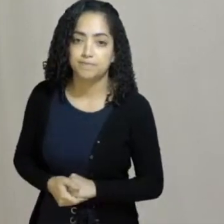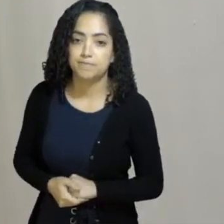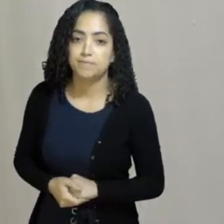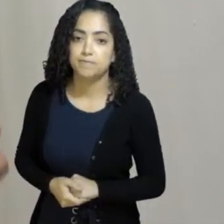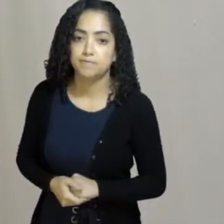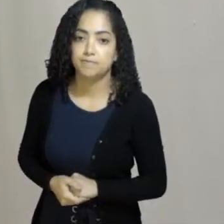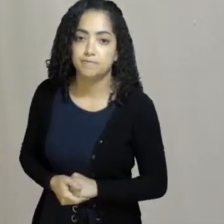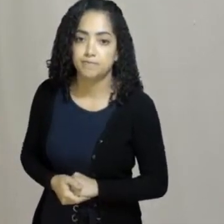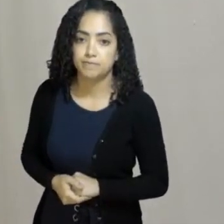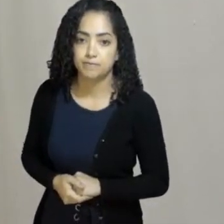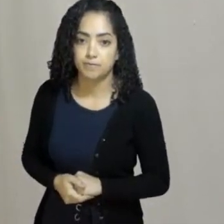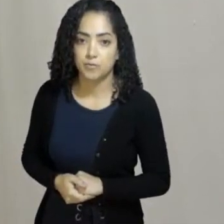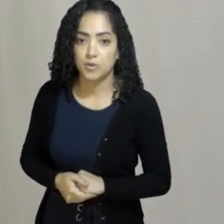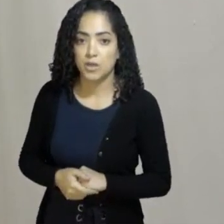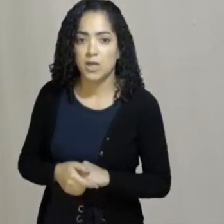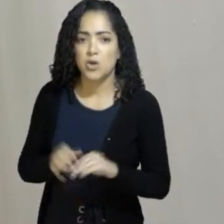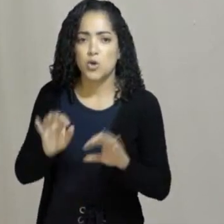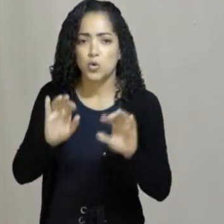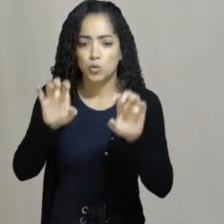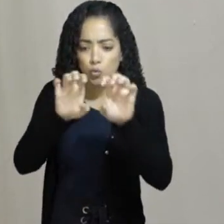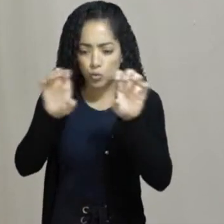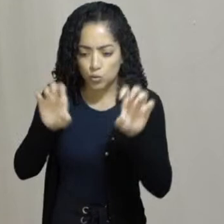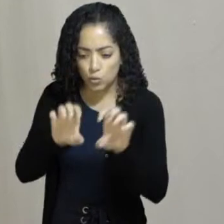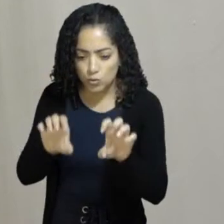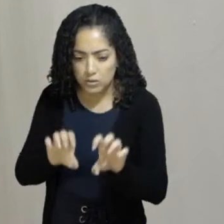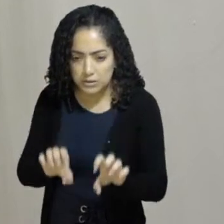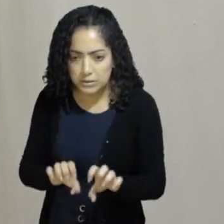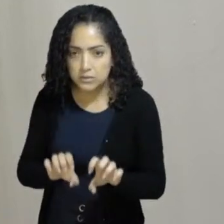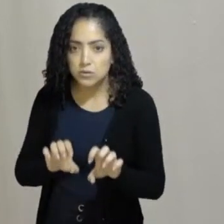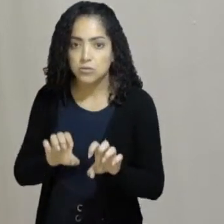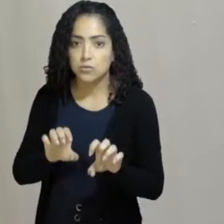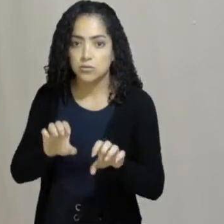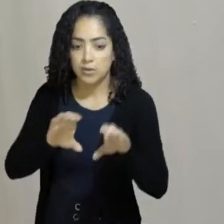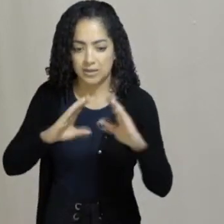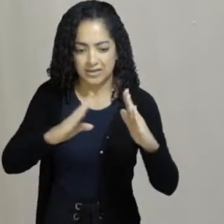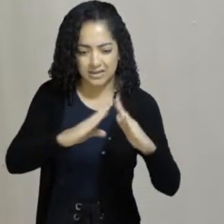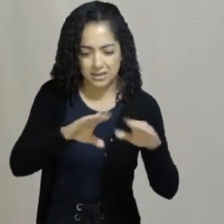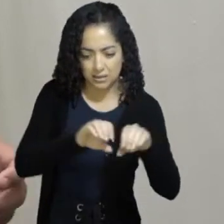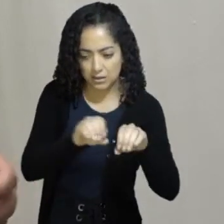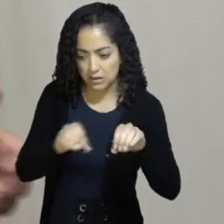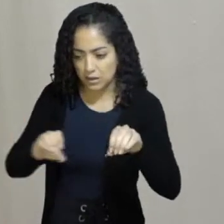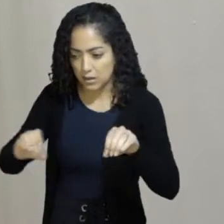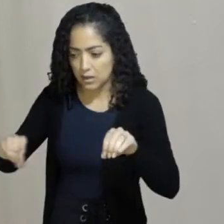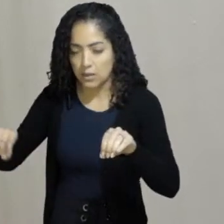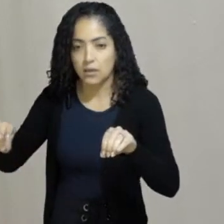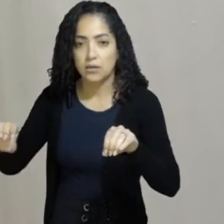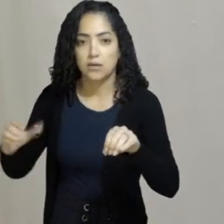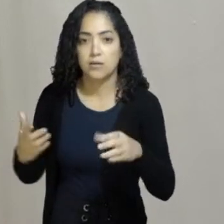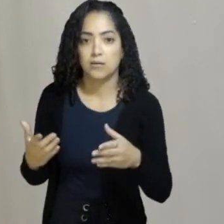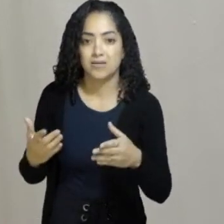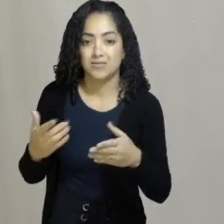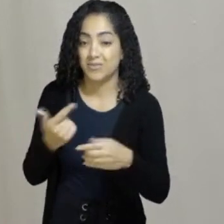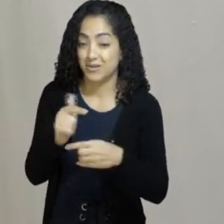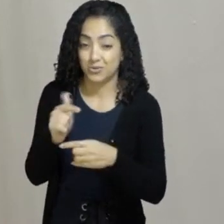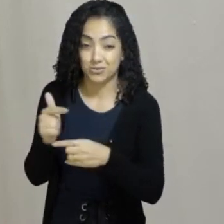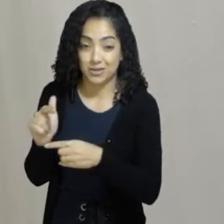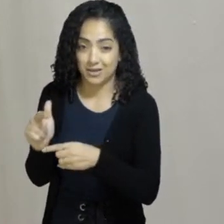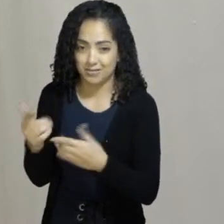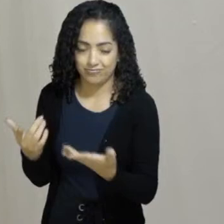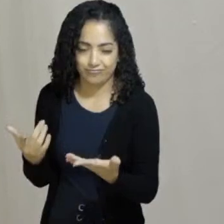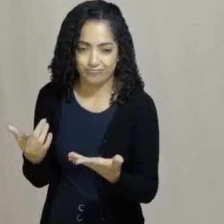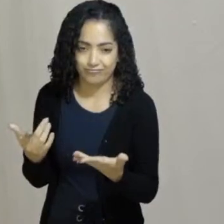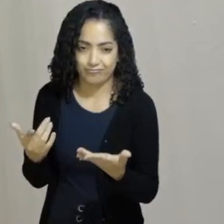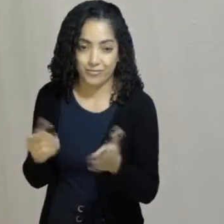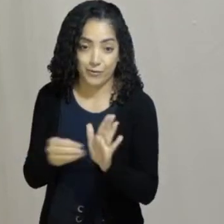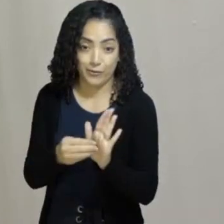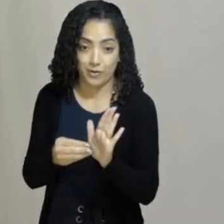a toda infraestrutura de tratamento de esgoto Aliás a não infraestrutura de tratamento de esgoto